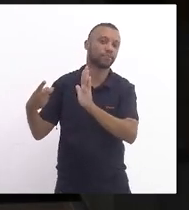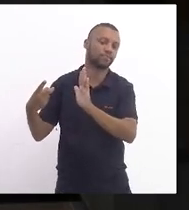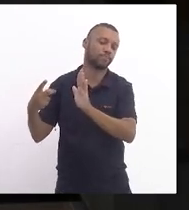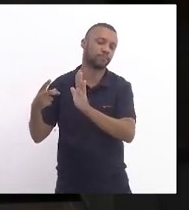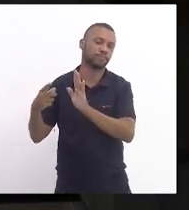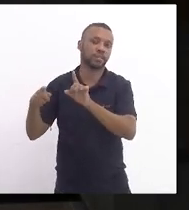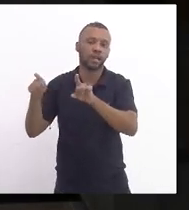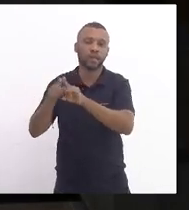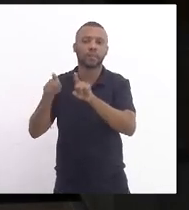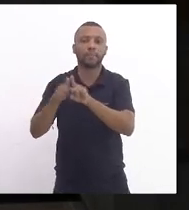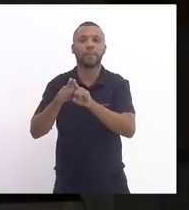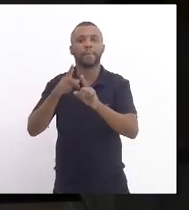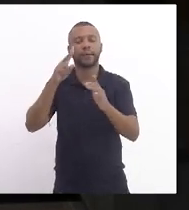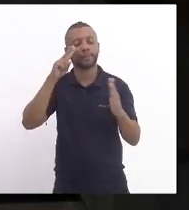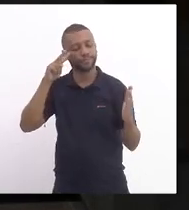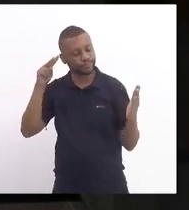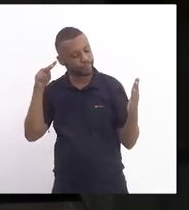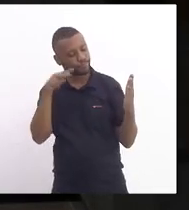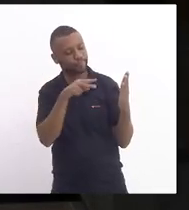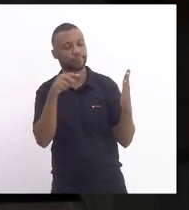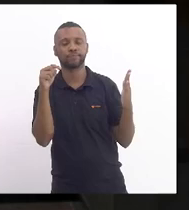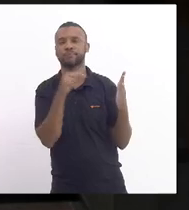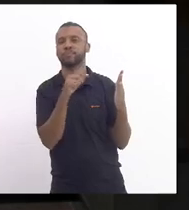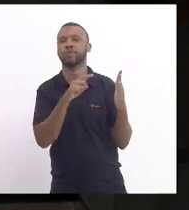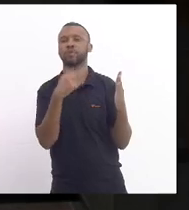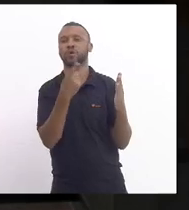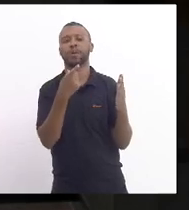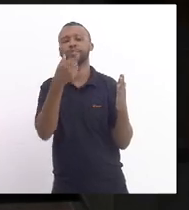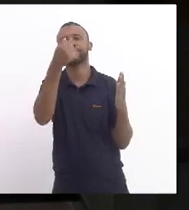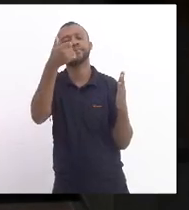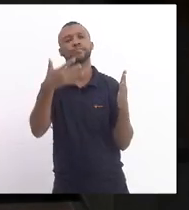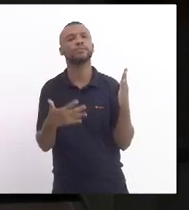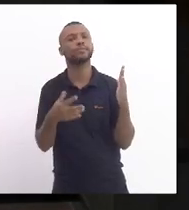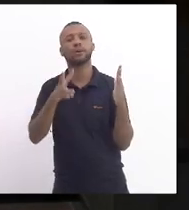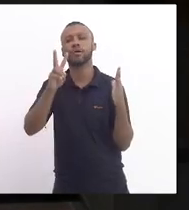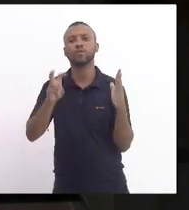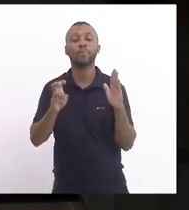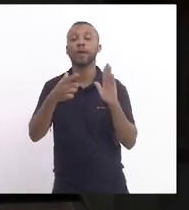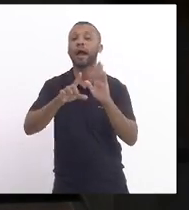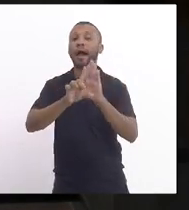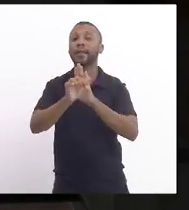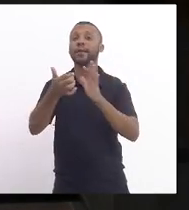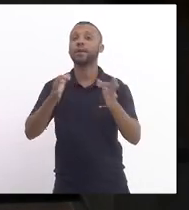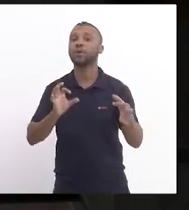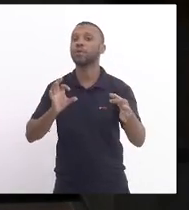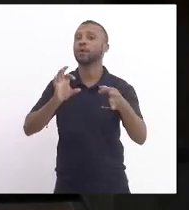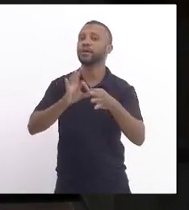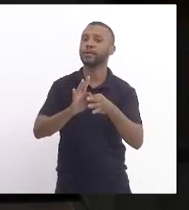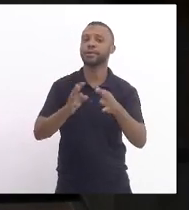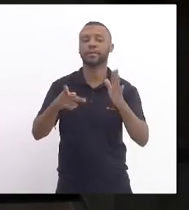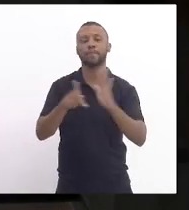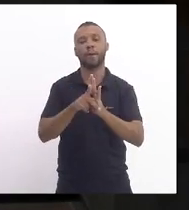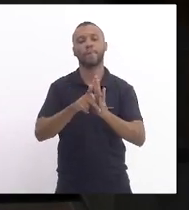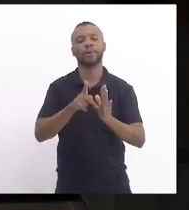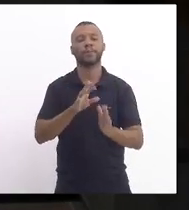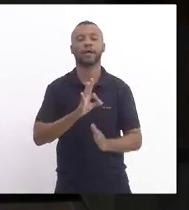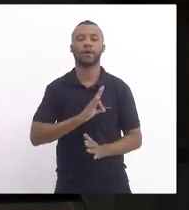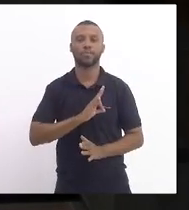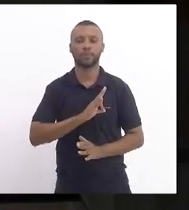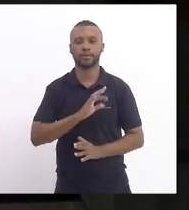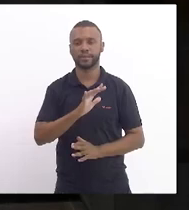contemplem é aquilo que a gente chama Da lei orgânica da polícia civil